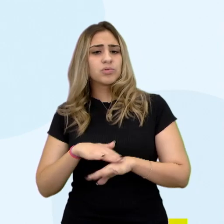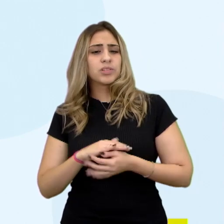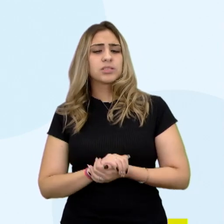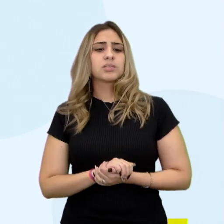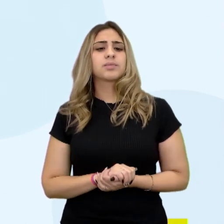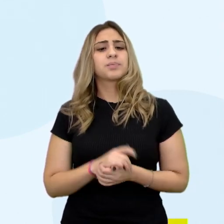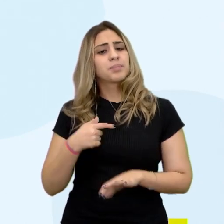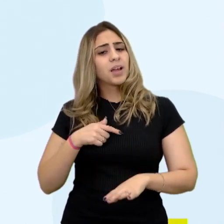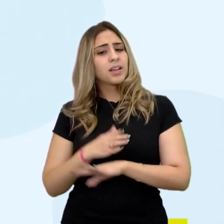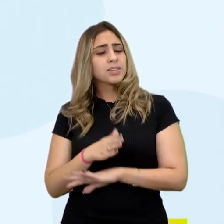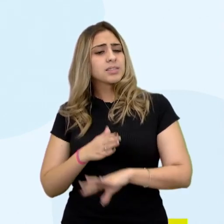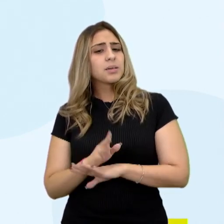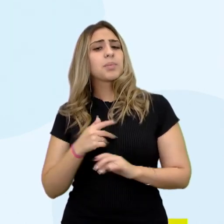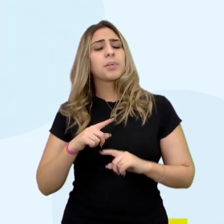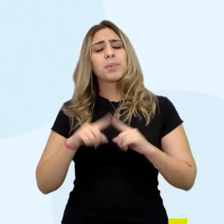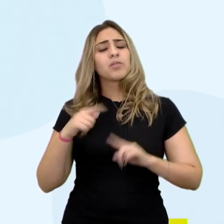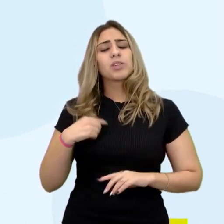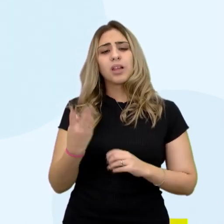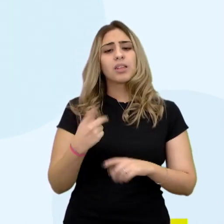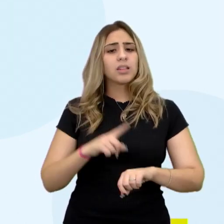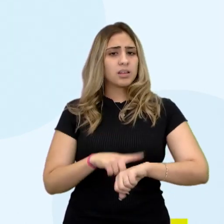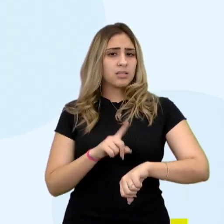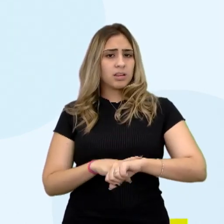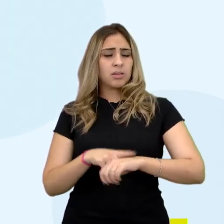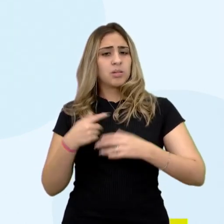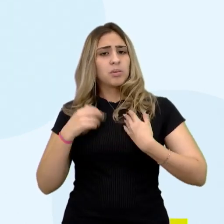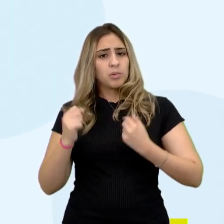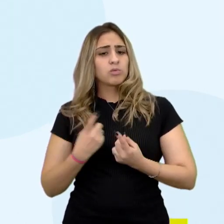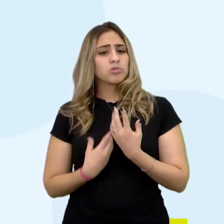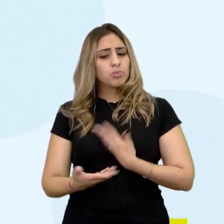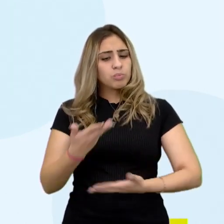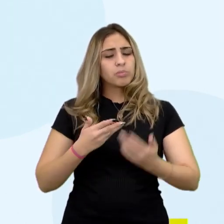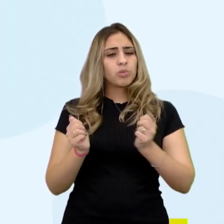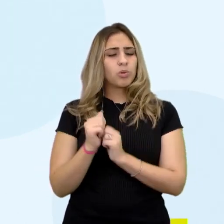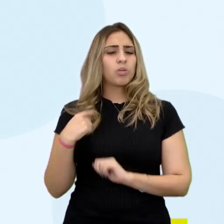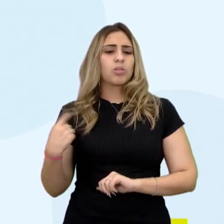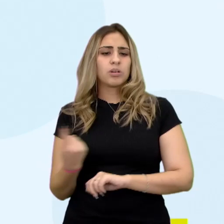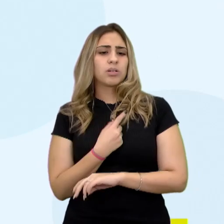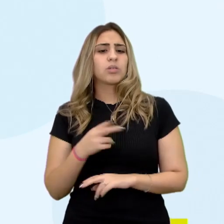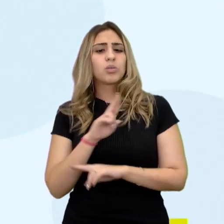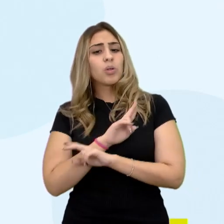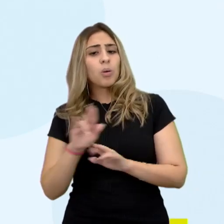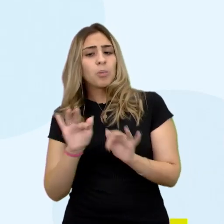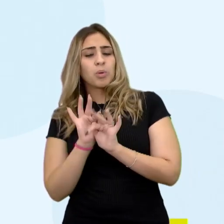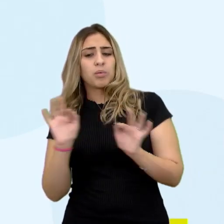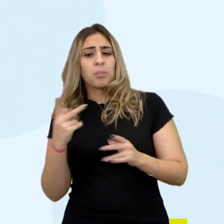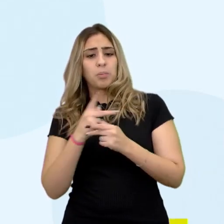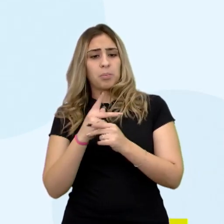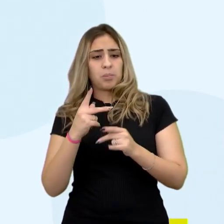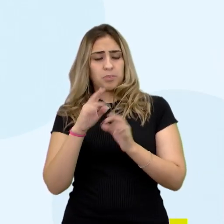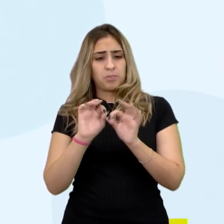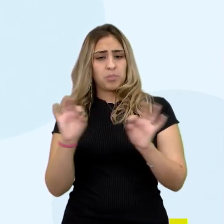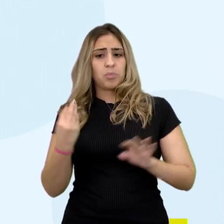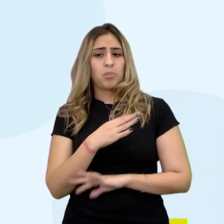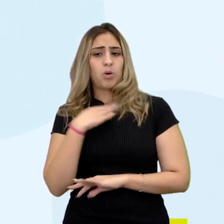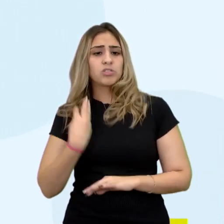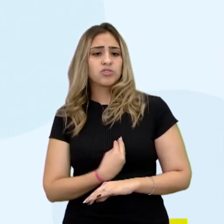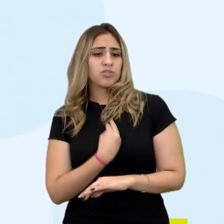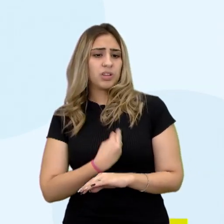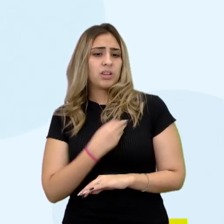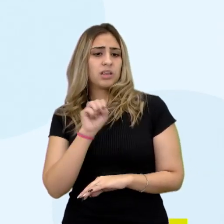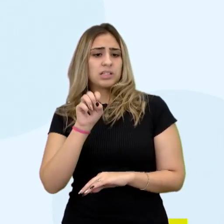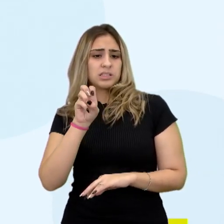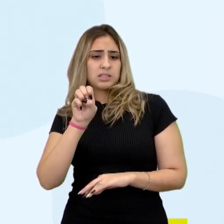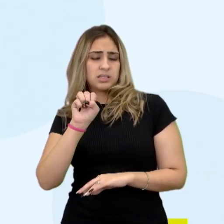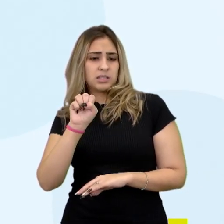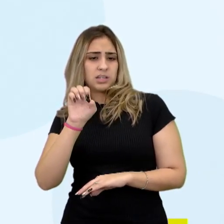conosco, participem. Mas assim, a gente não vai dar tempo não, vocês podem dialogar conosco. O nome do poema que vamos trabalhar hoje é Morte e Vida Severina. O